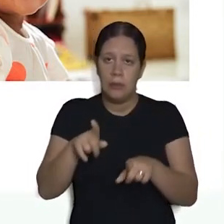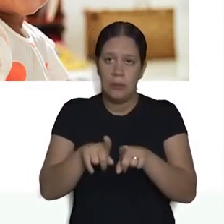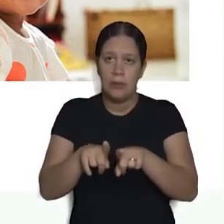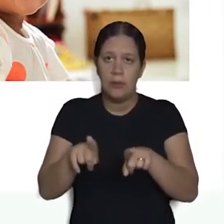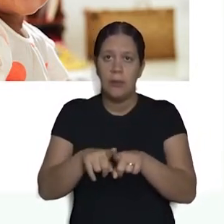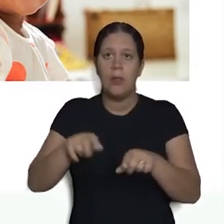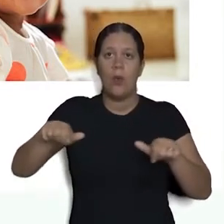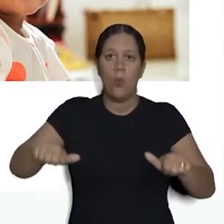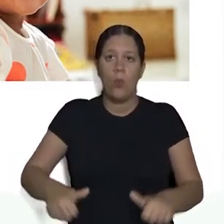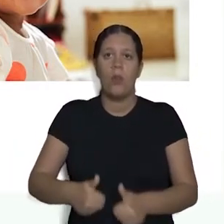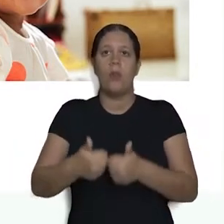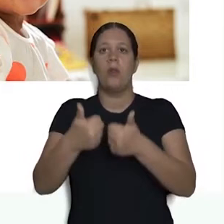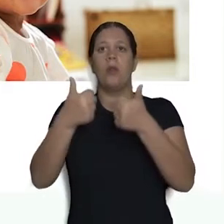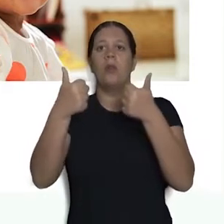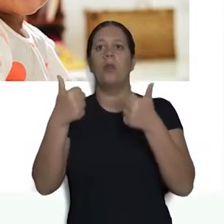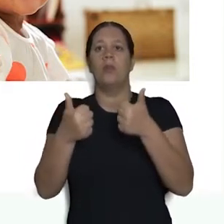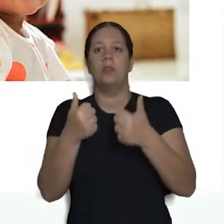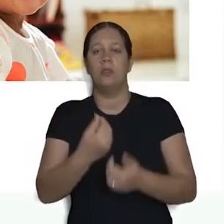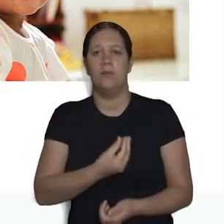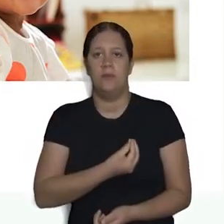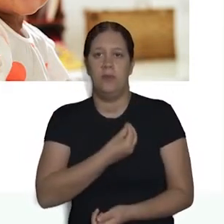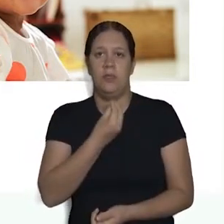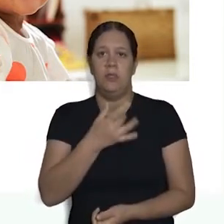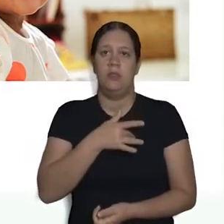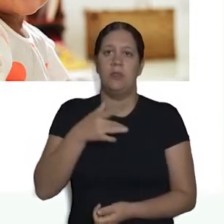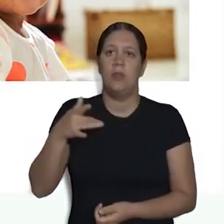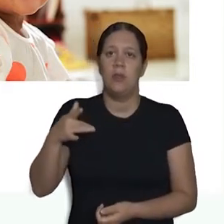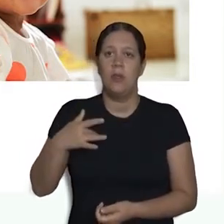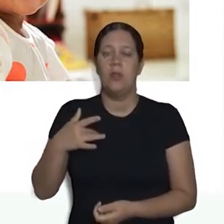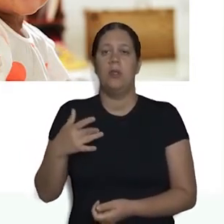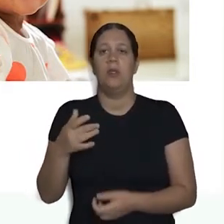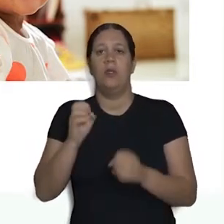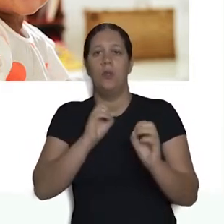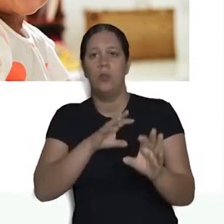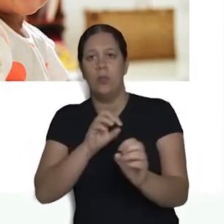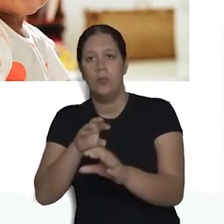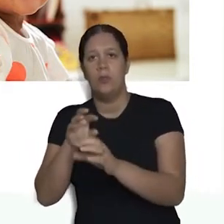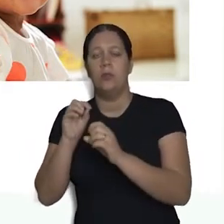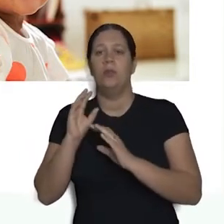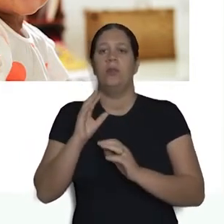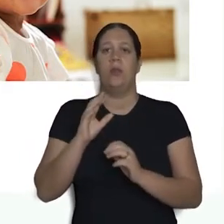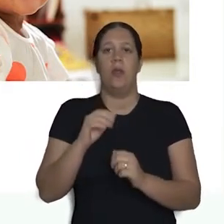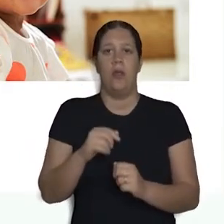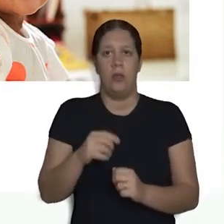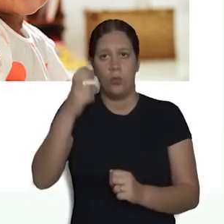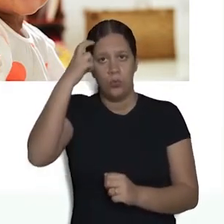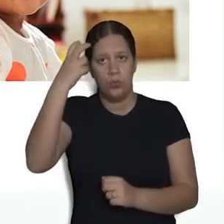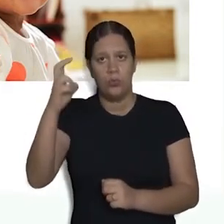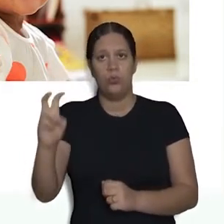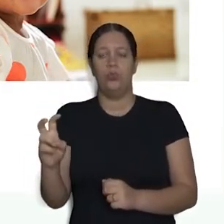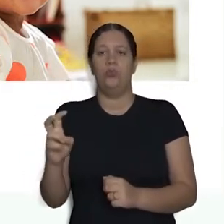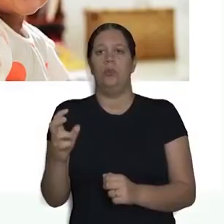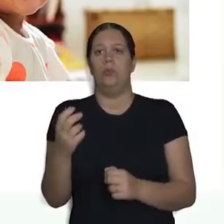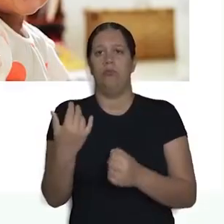a produção e o acesso à saúde, educação, qualidade, cultura, entretenimento e segurança.